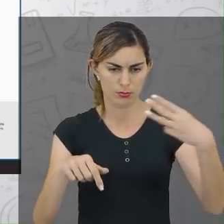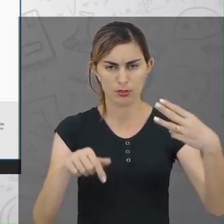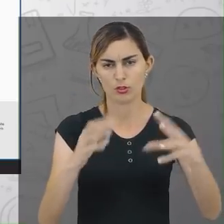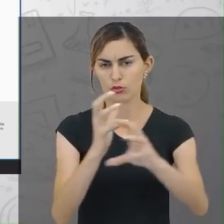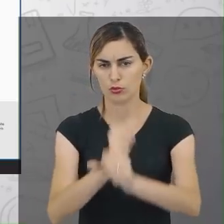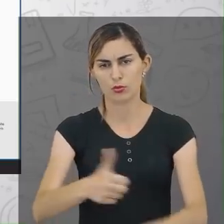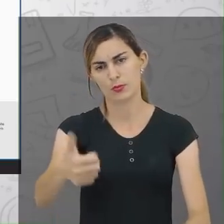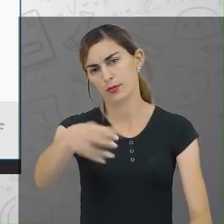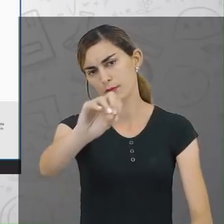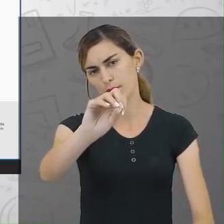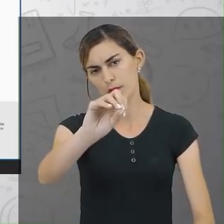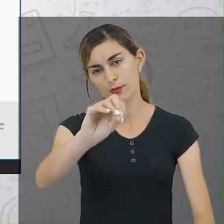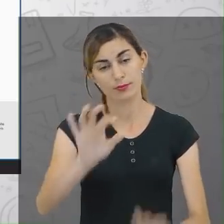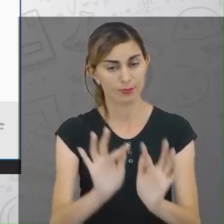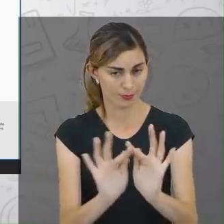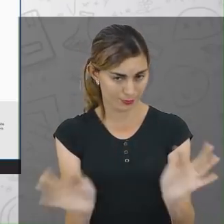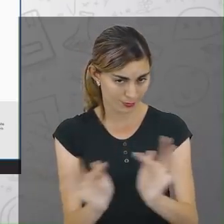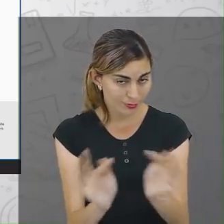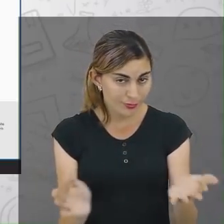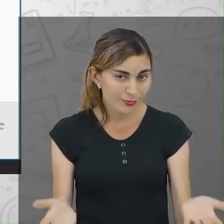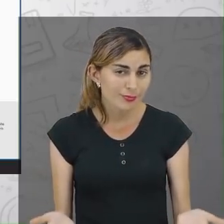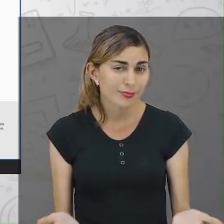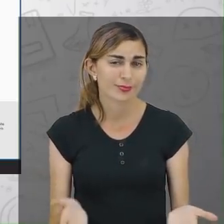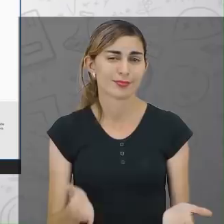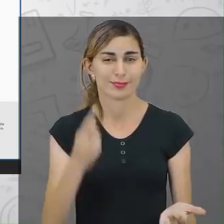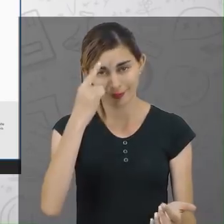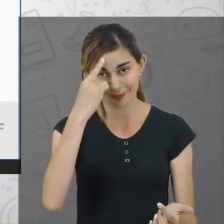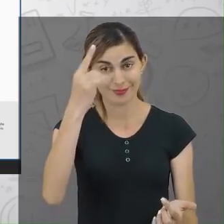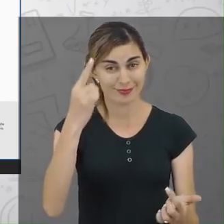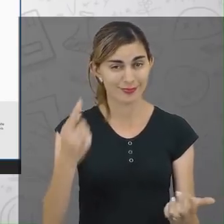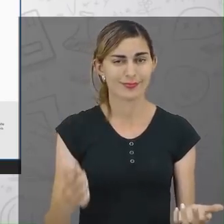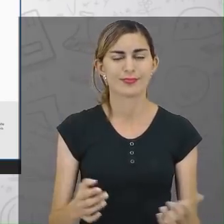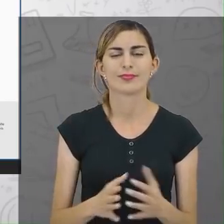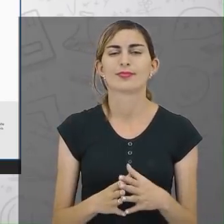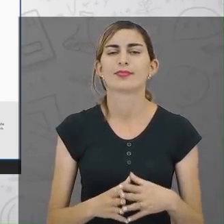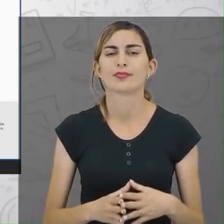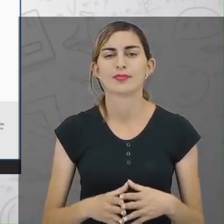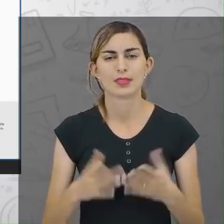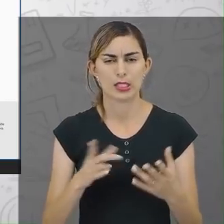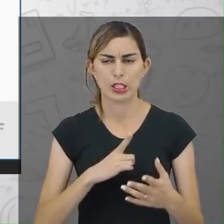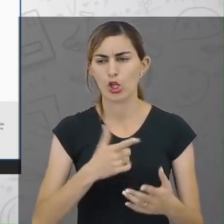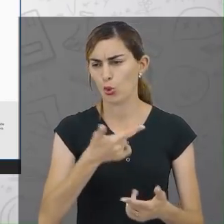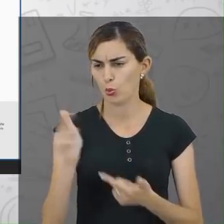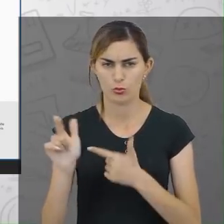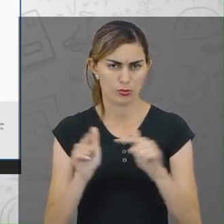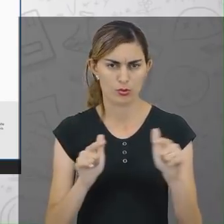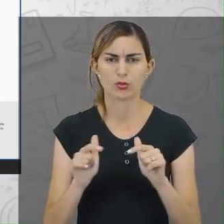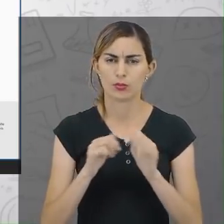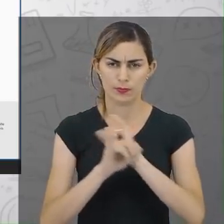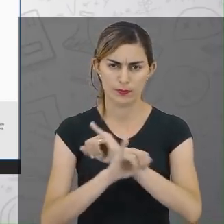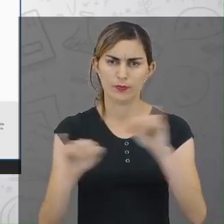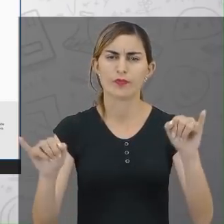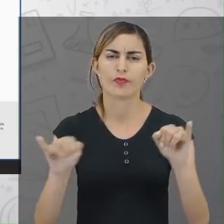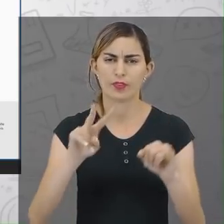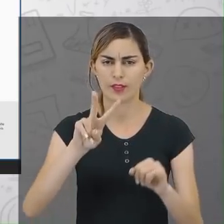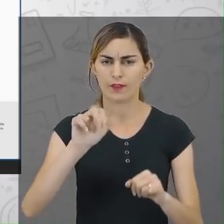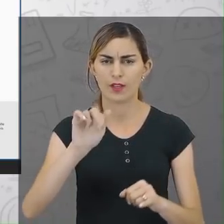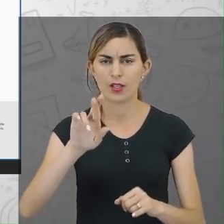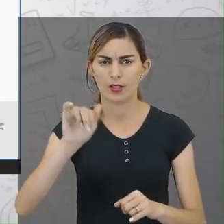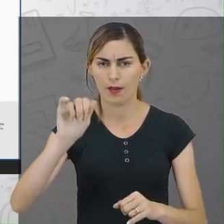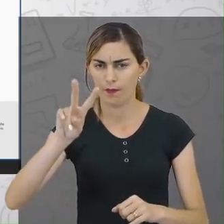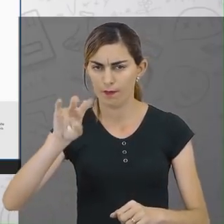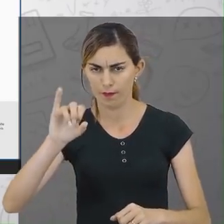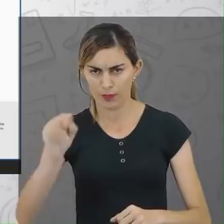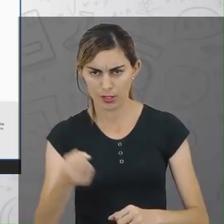3 é 10. Muito simples, né? Muito intuitivo, né? Existem outras formas de se declarar